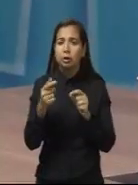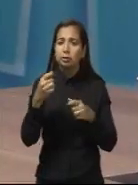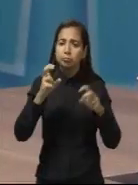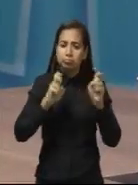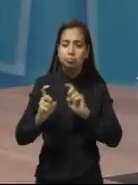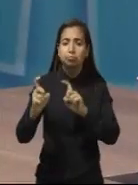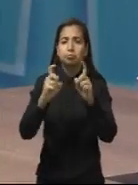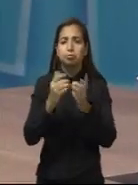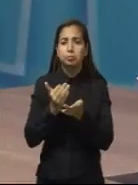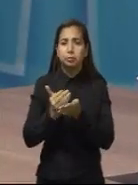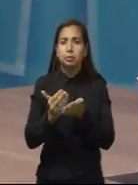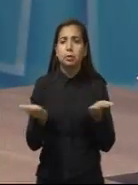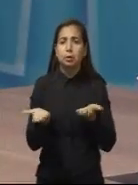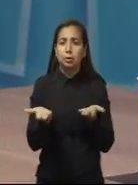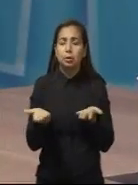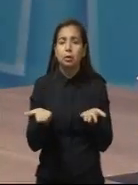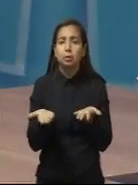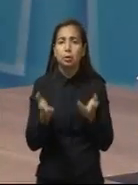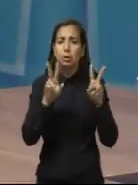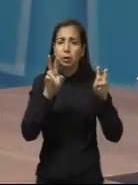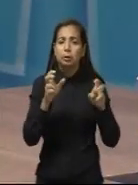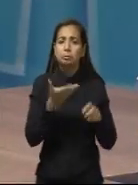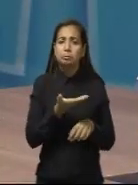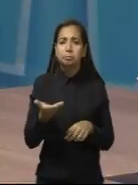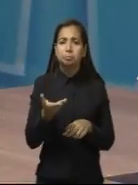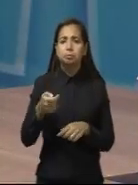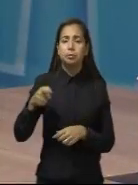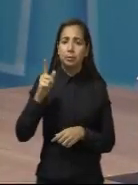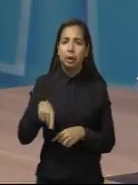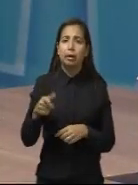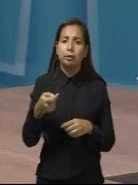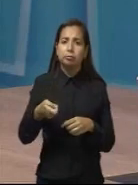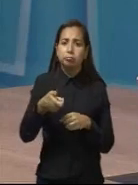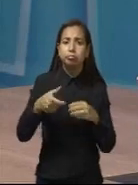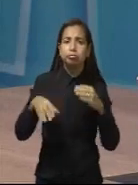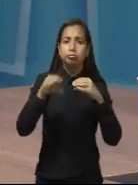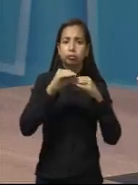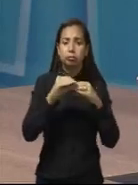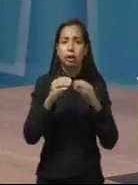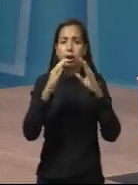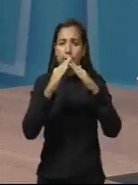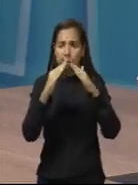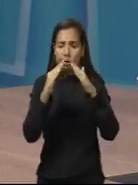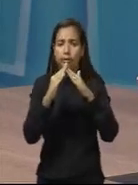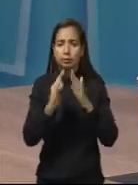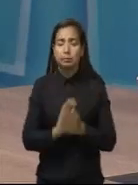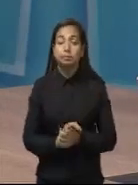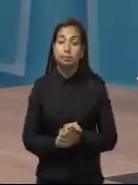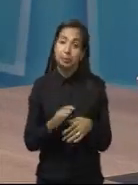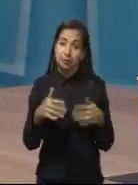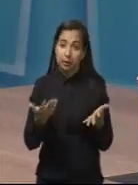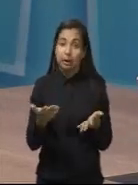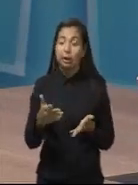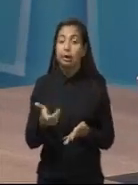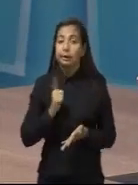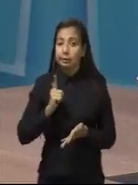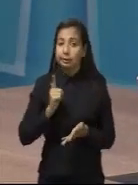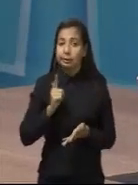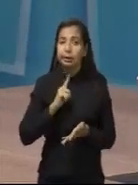isso, porque isso tem se tornado voz corrente na sociedade brasileira. Ganhou uma